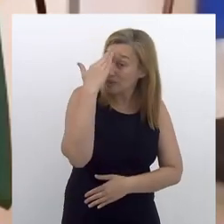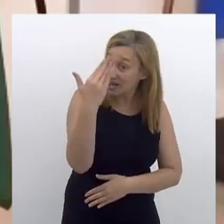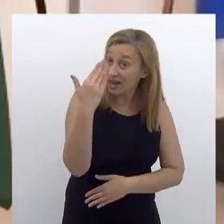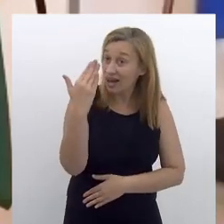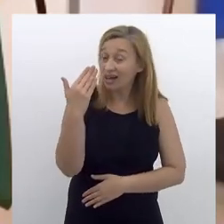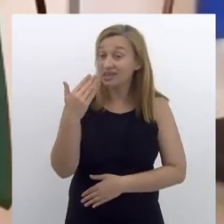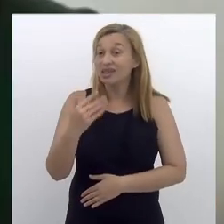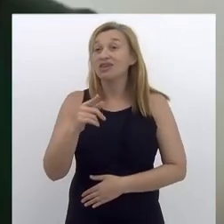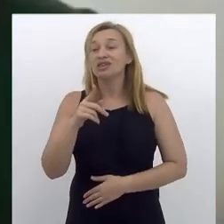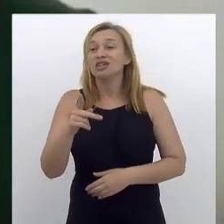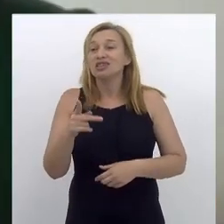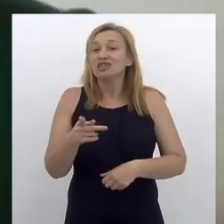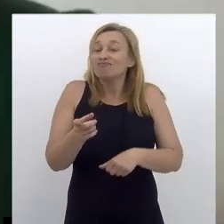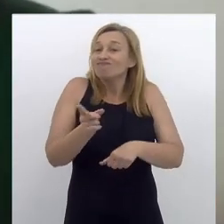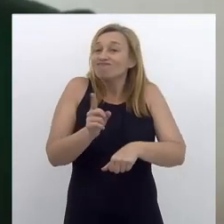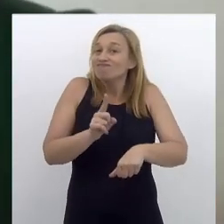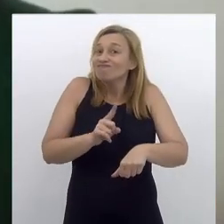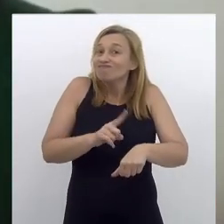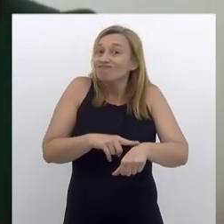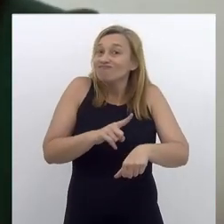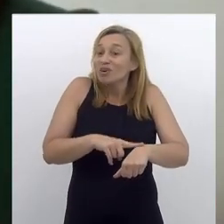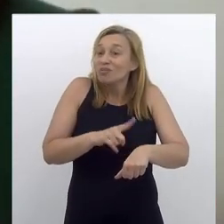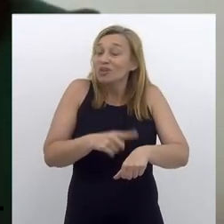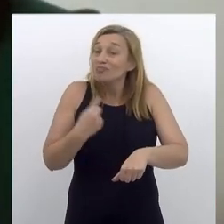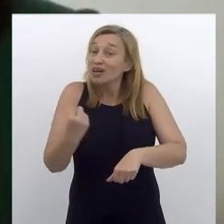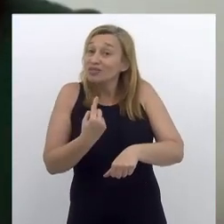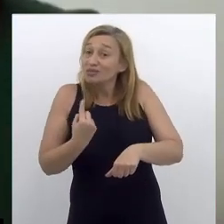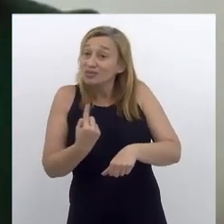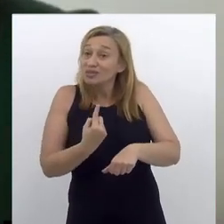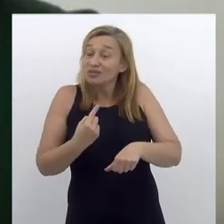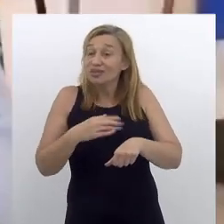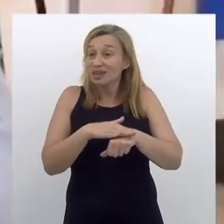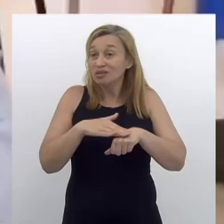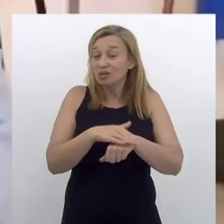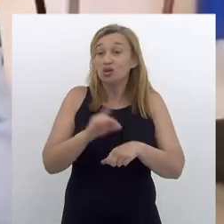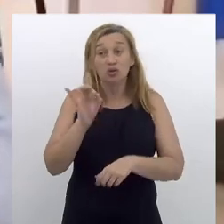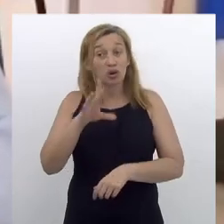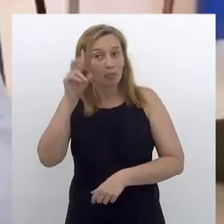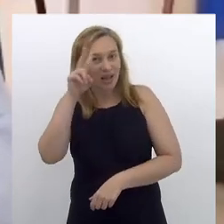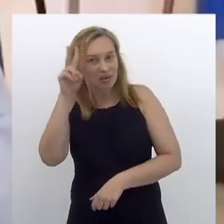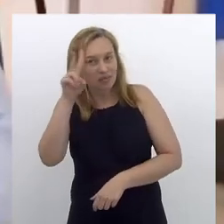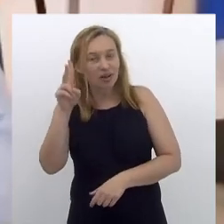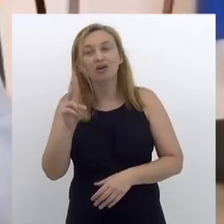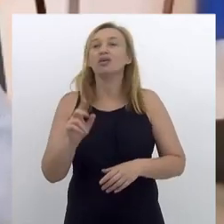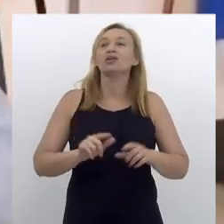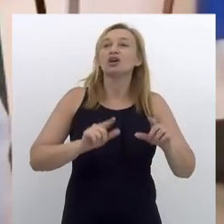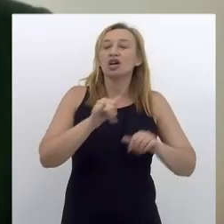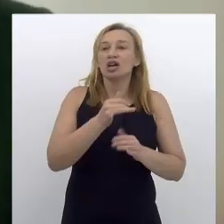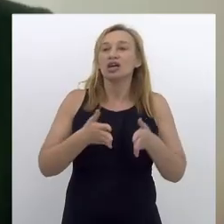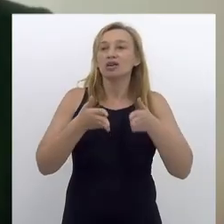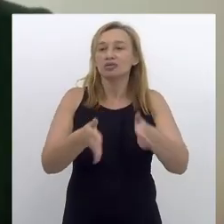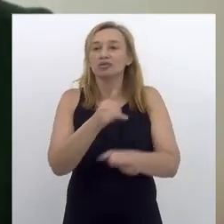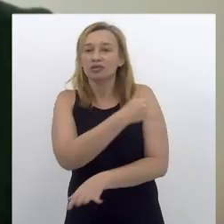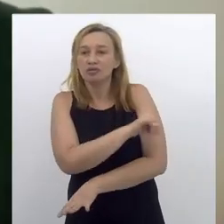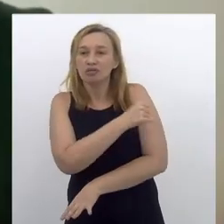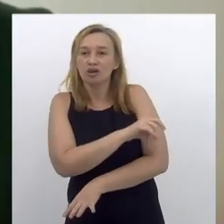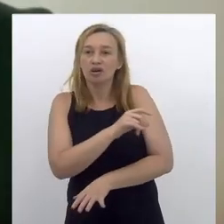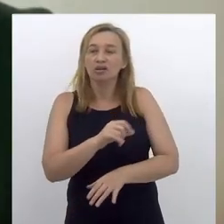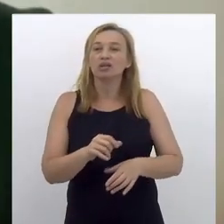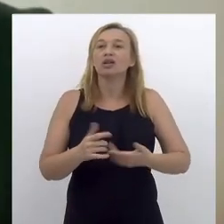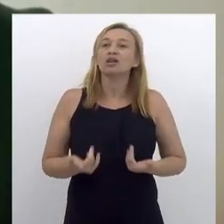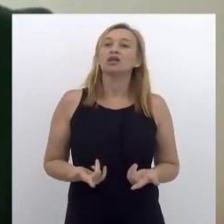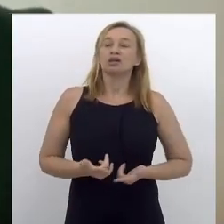Wagner, muito obrigada por você reservar esse tempinho aí para conversar aqui no Rio em Foco com a gente. Só para lembrar, o programa Rio em Foco também